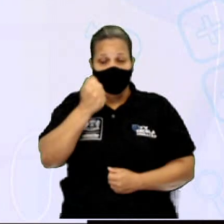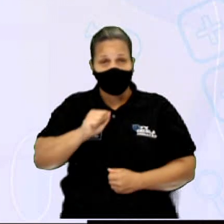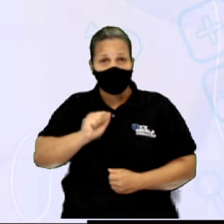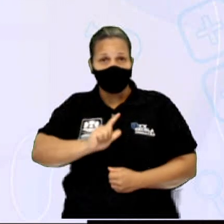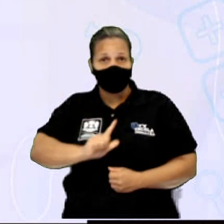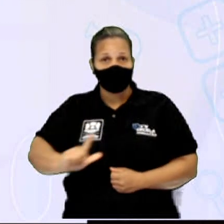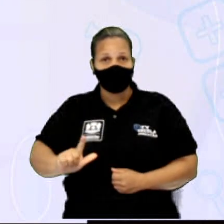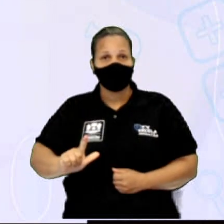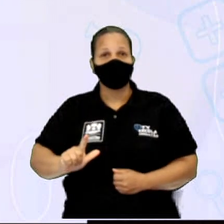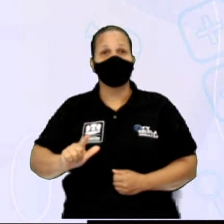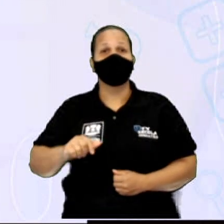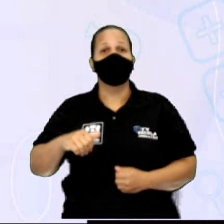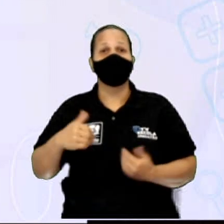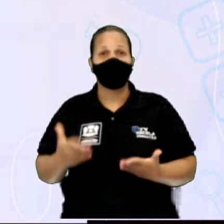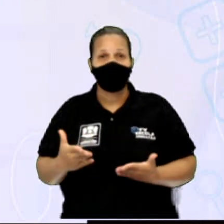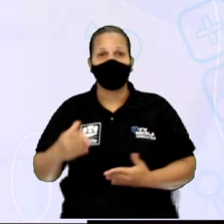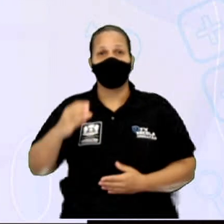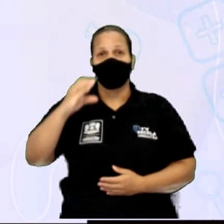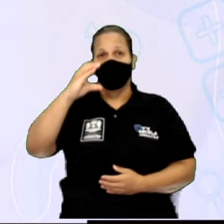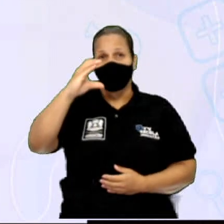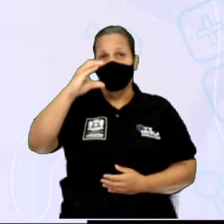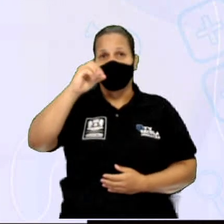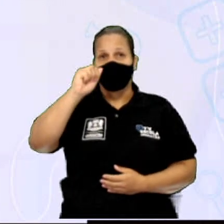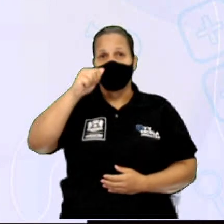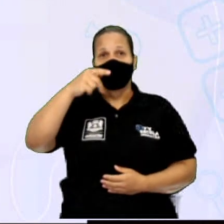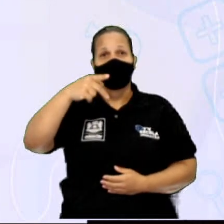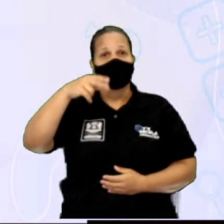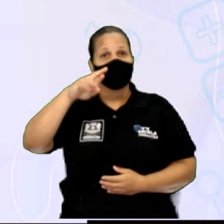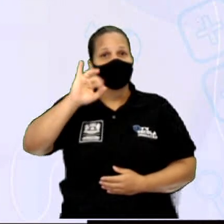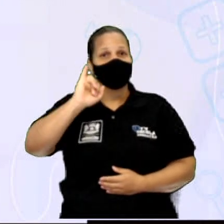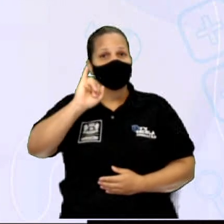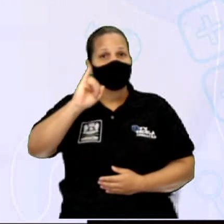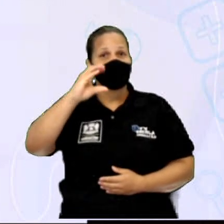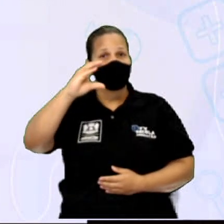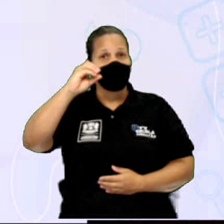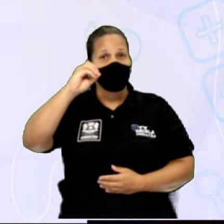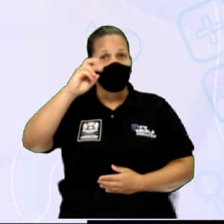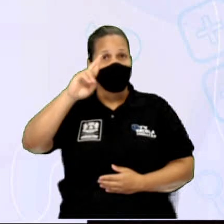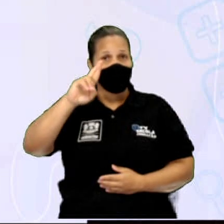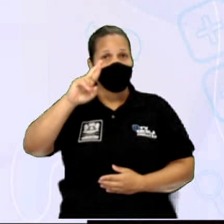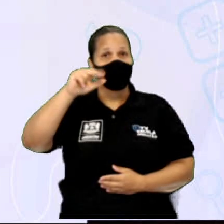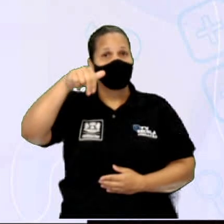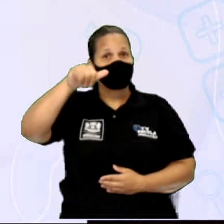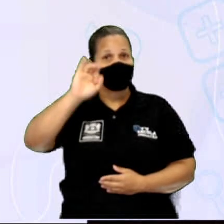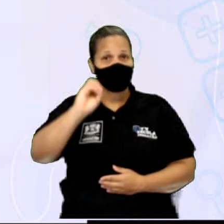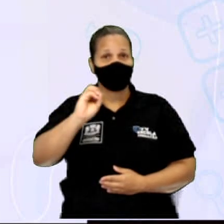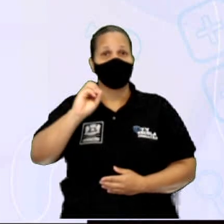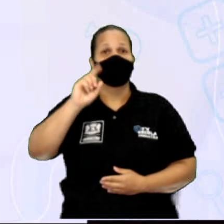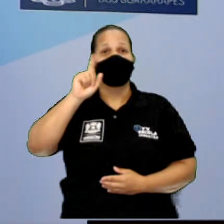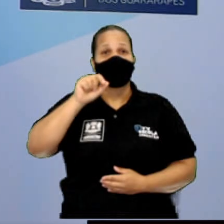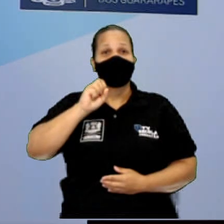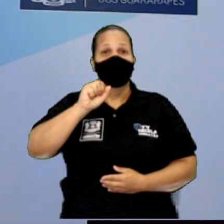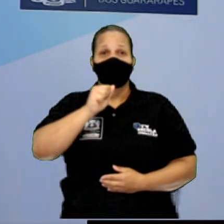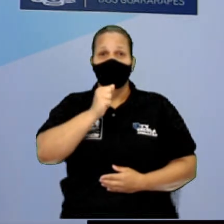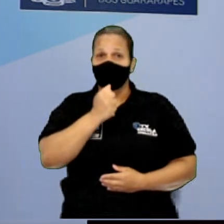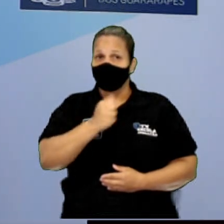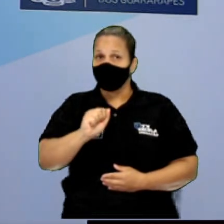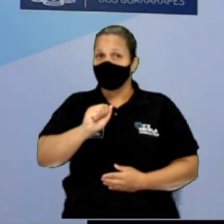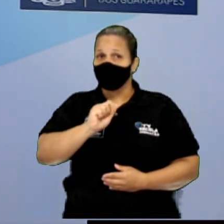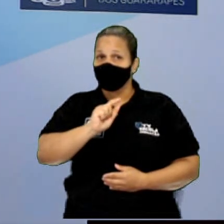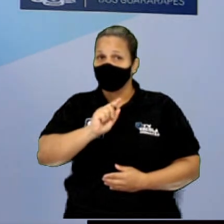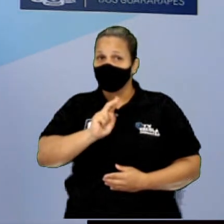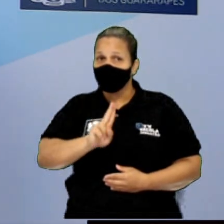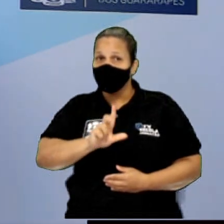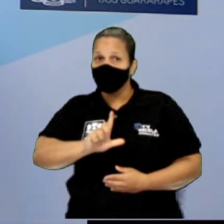seriam o Trópico de Capricórnio, mais ou menos 23 graus de latitude sul ao sul do Equador, e